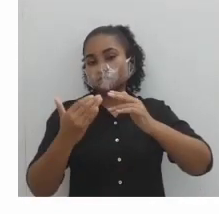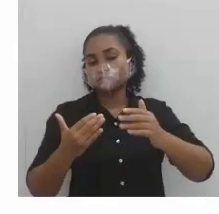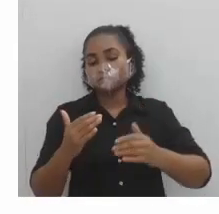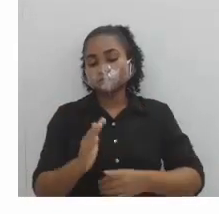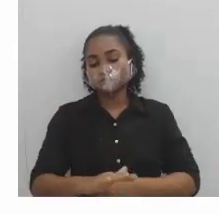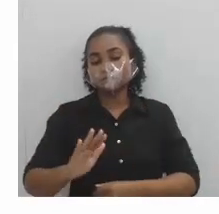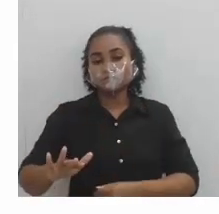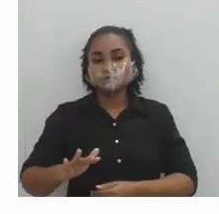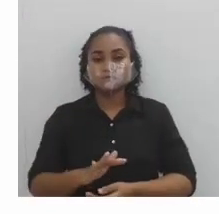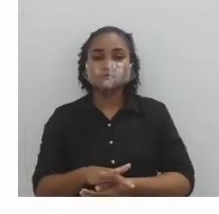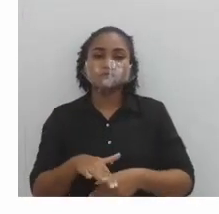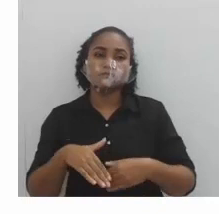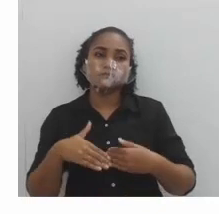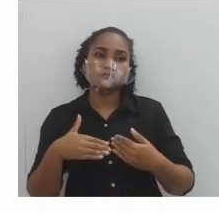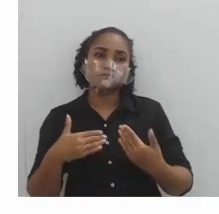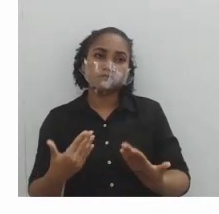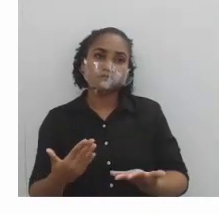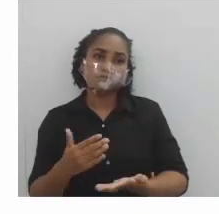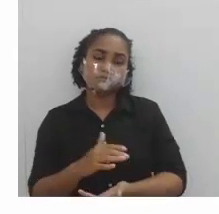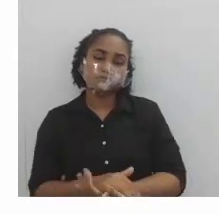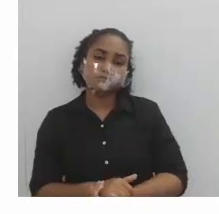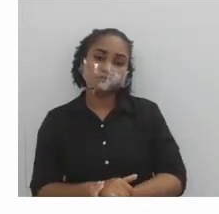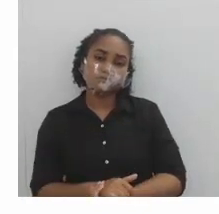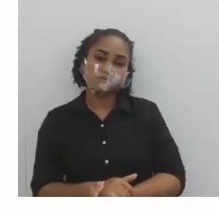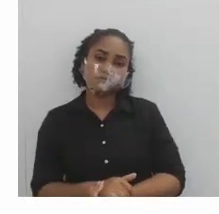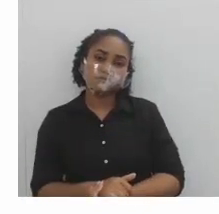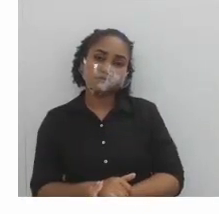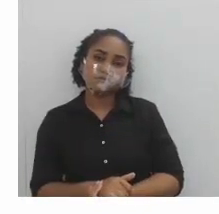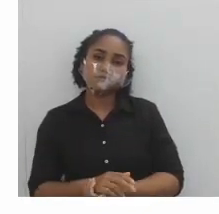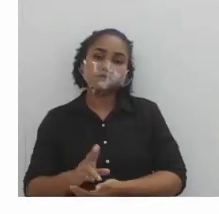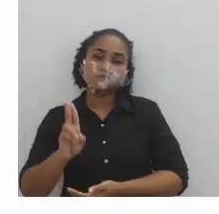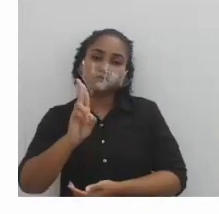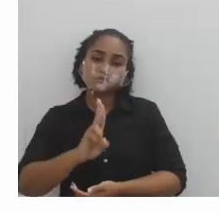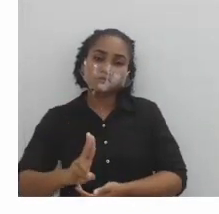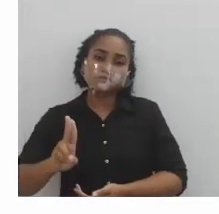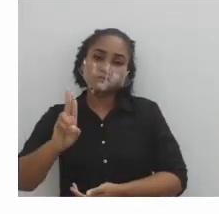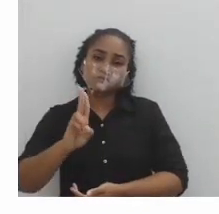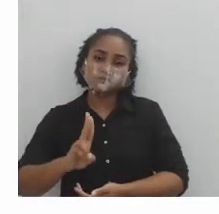criança. Então, eles passaram a usar